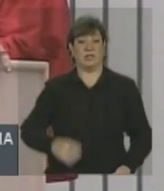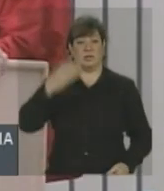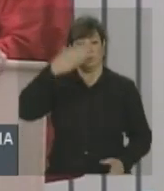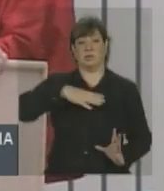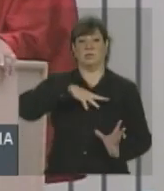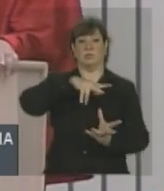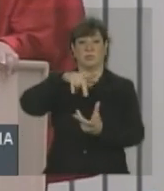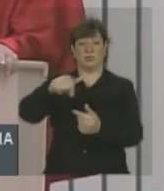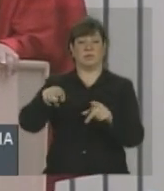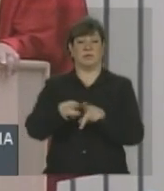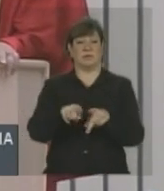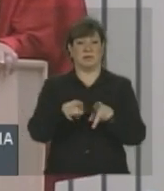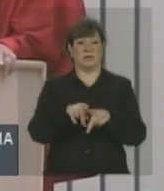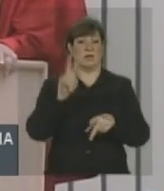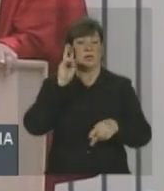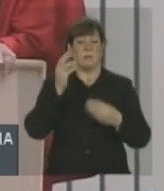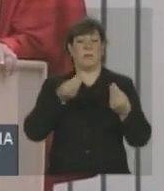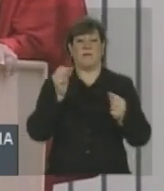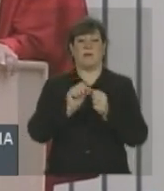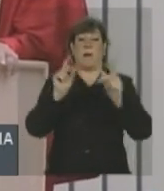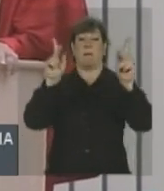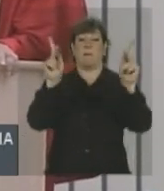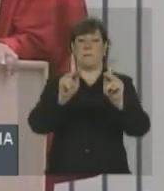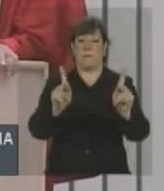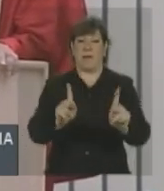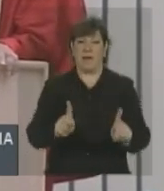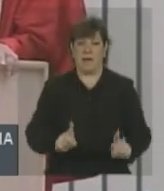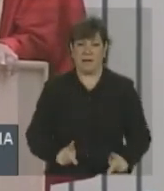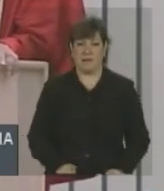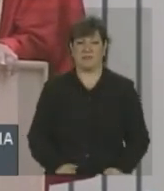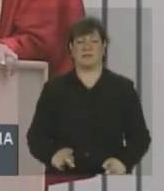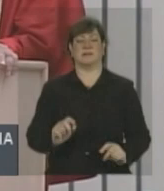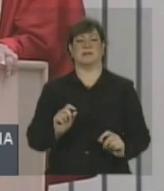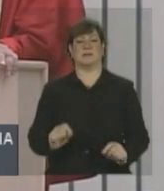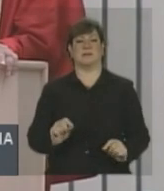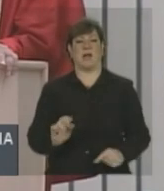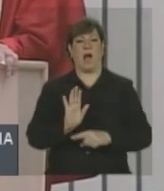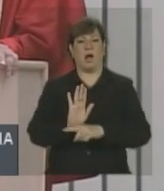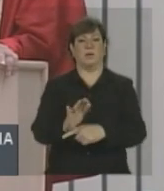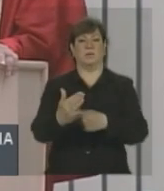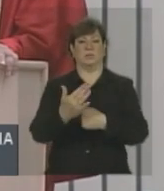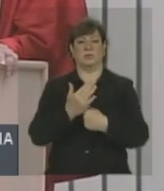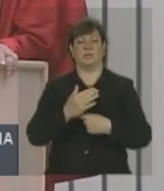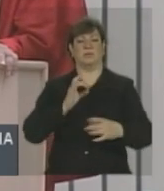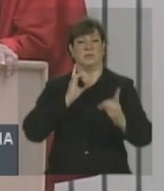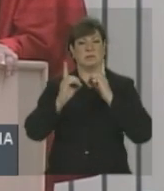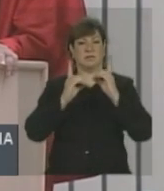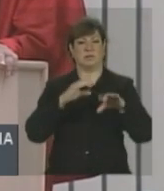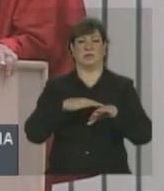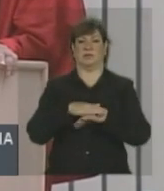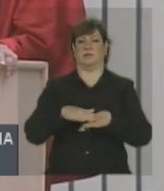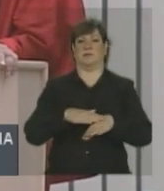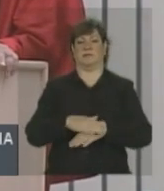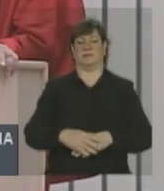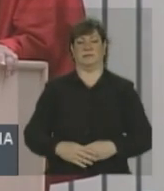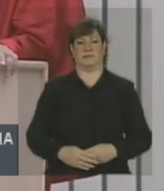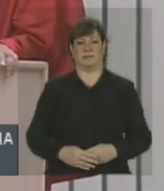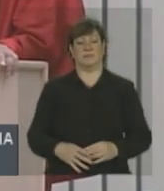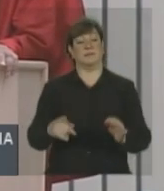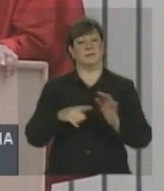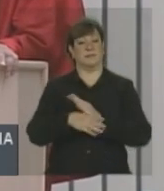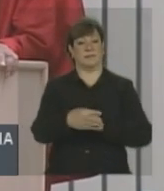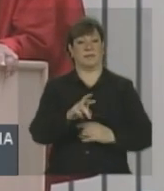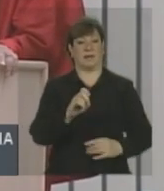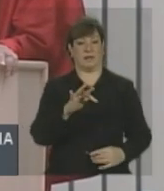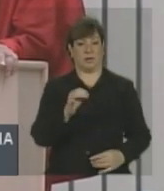e voltado para a construção da paz através da cooperação e do diálogo. Senhor